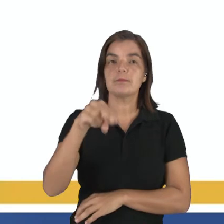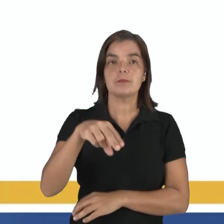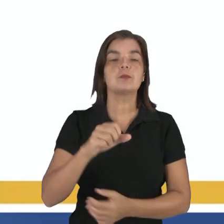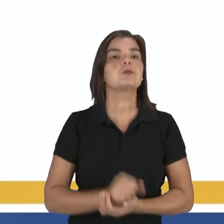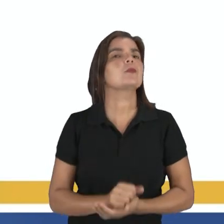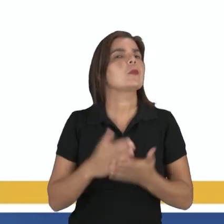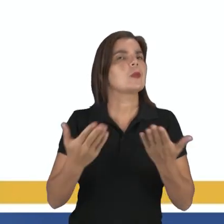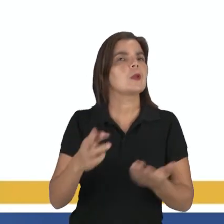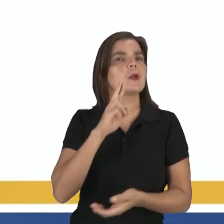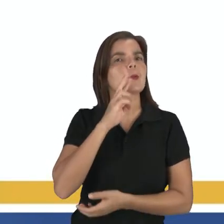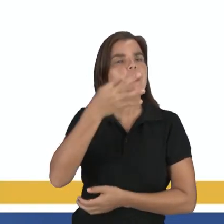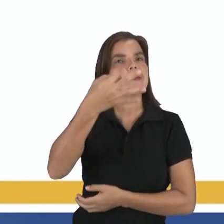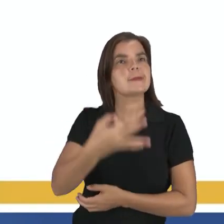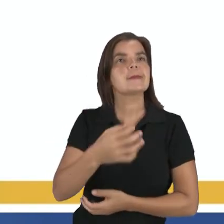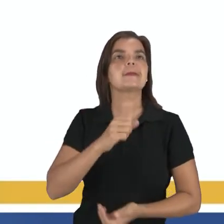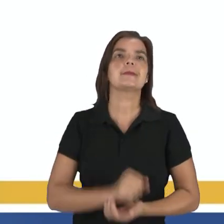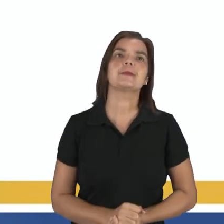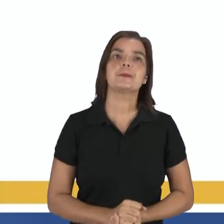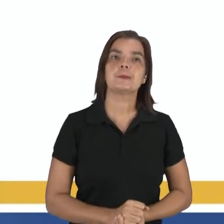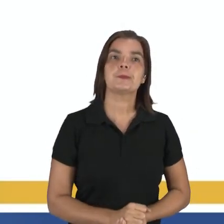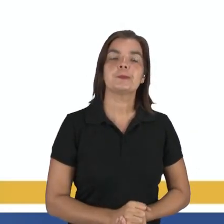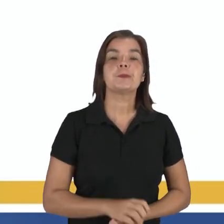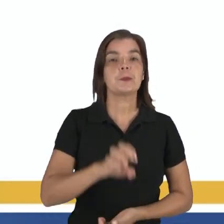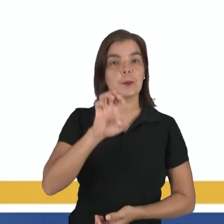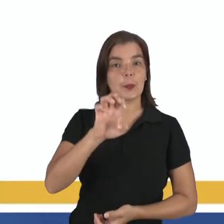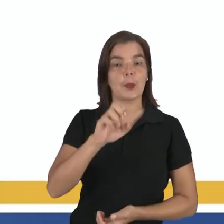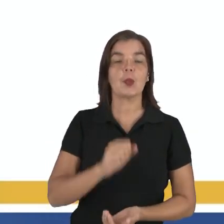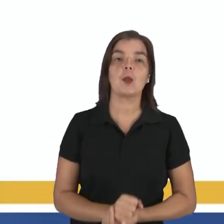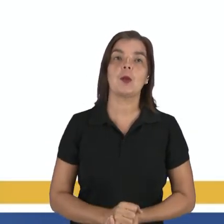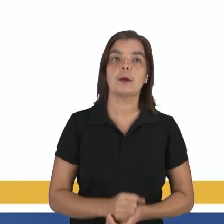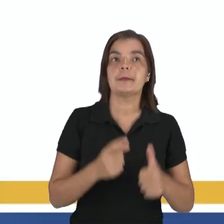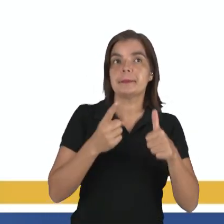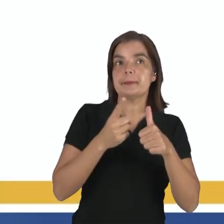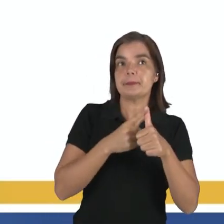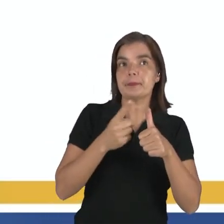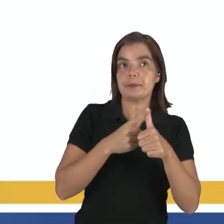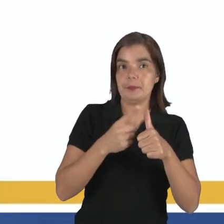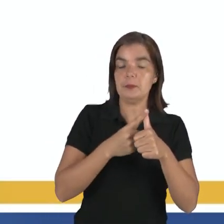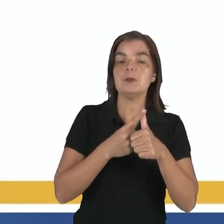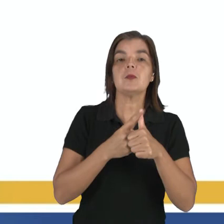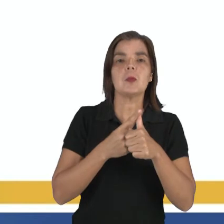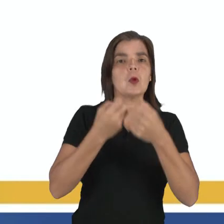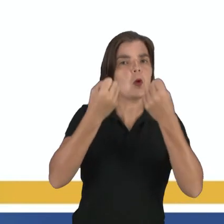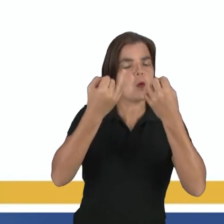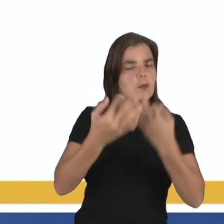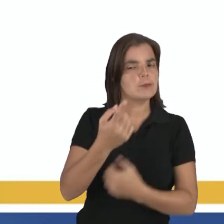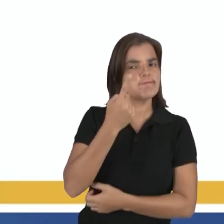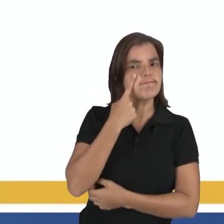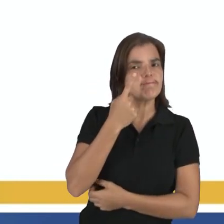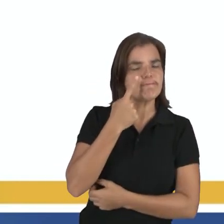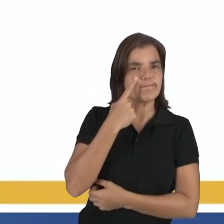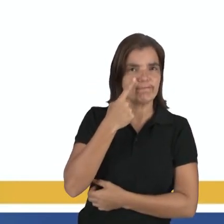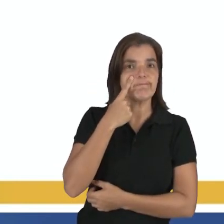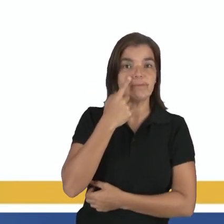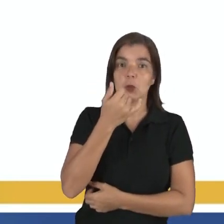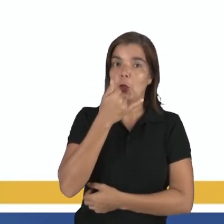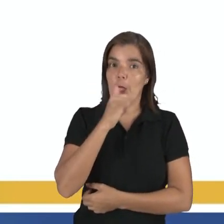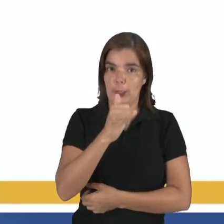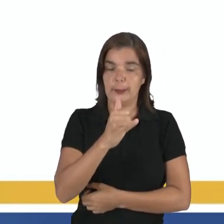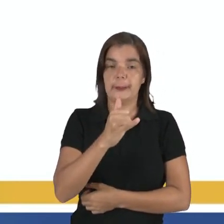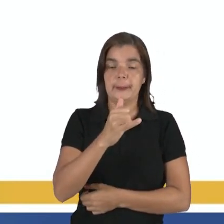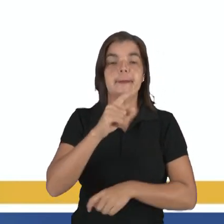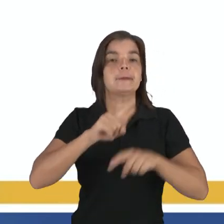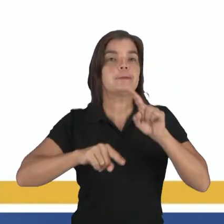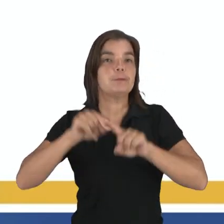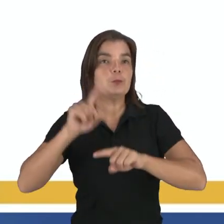Thomson. E aí, a alternativa correta é a letra E. Primeiro, ele observou a natureza elétrica